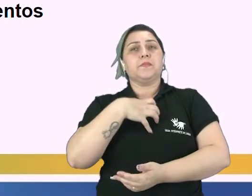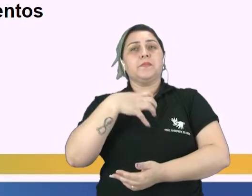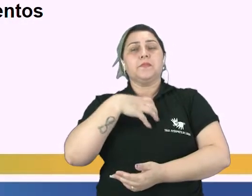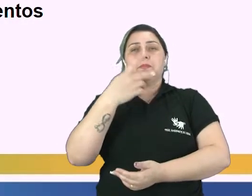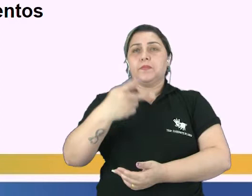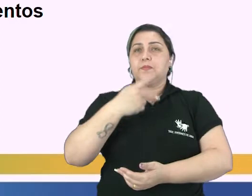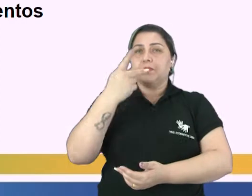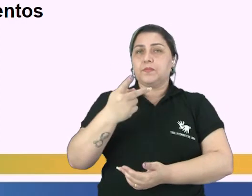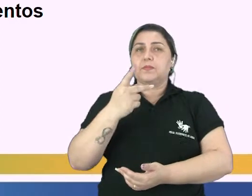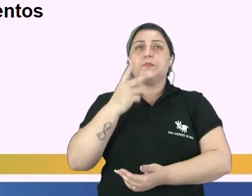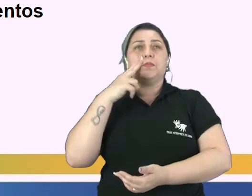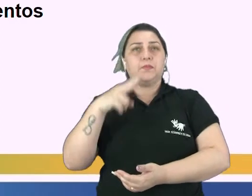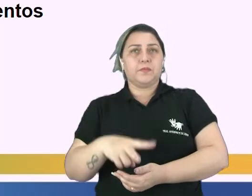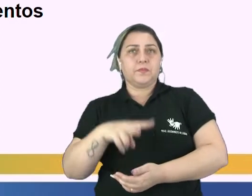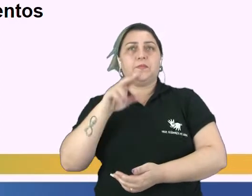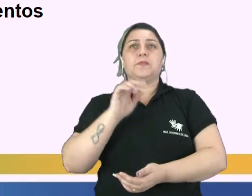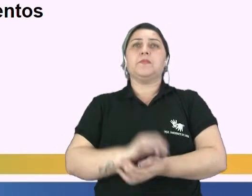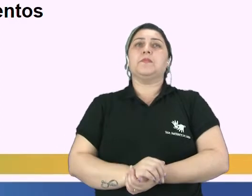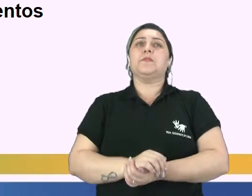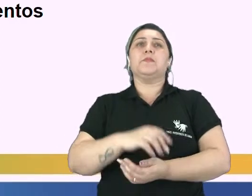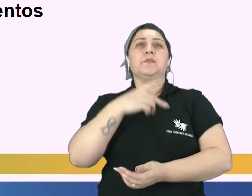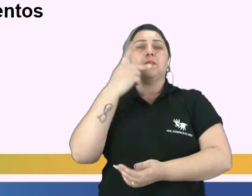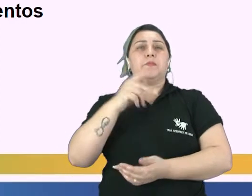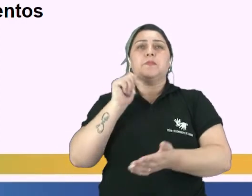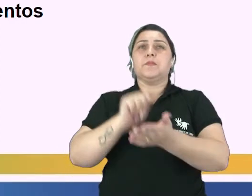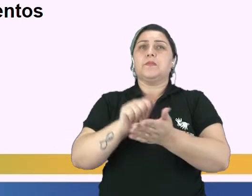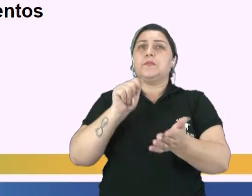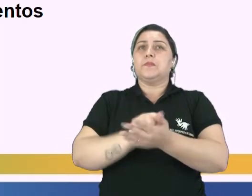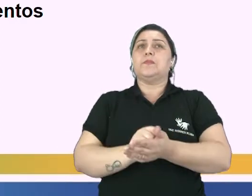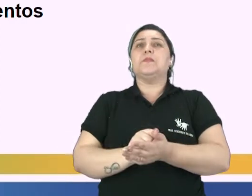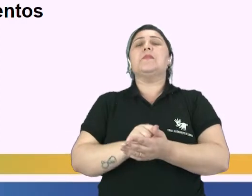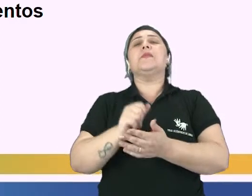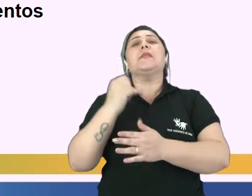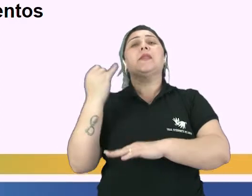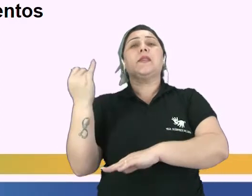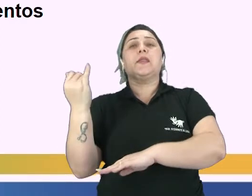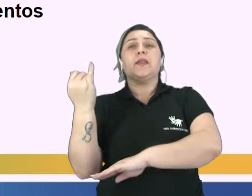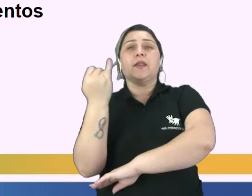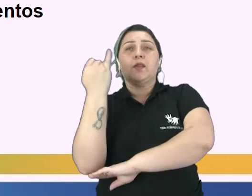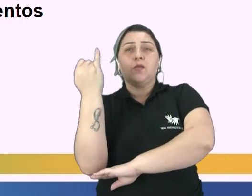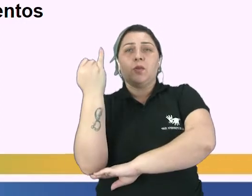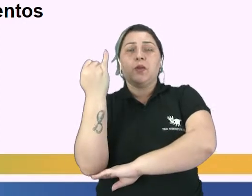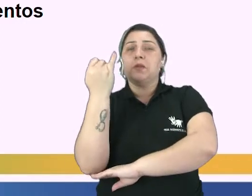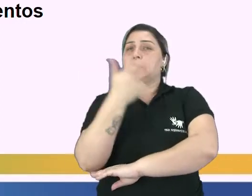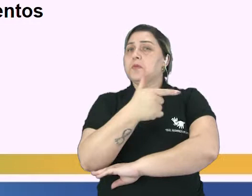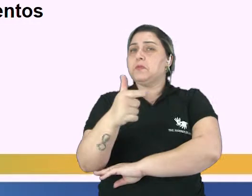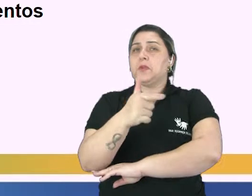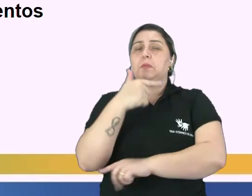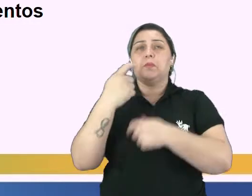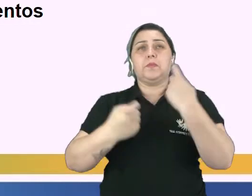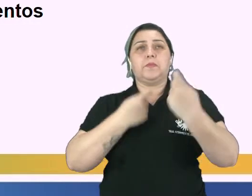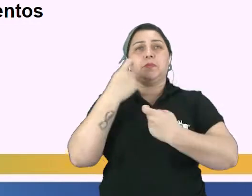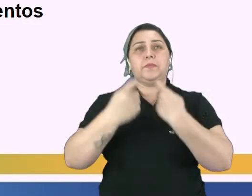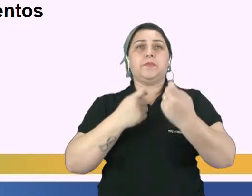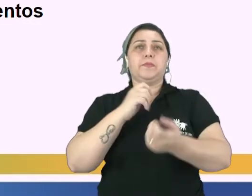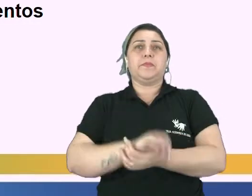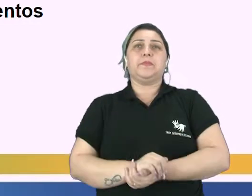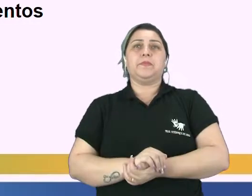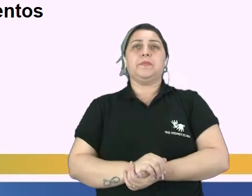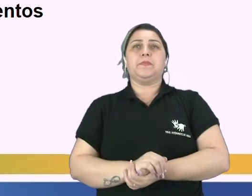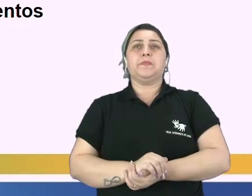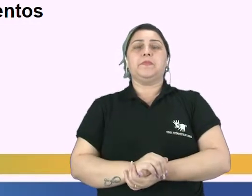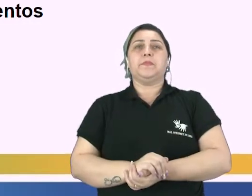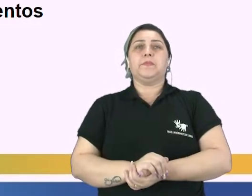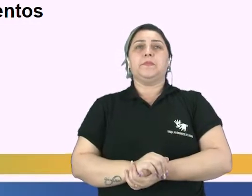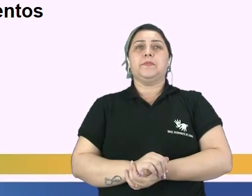falar, vimos que as situações de fala e de escrita são mais informais, então você não tem preocupação. Muitas